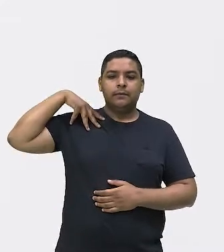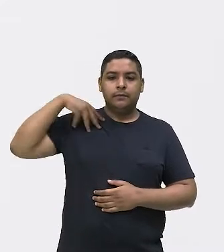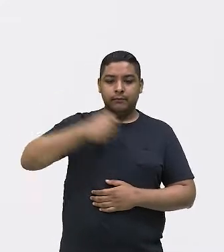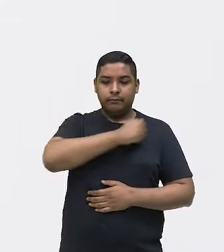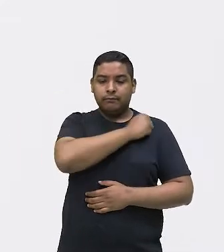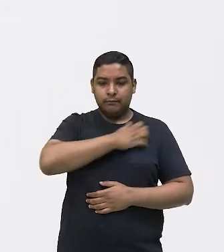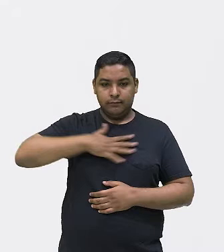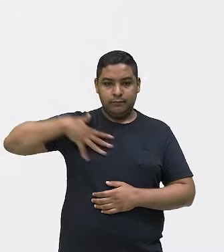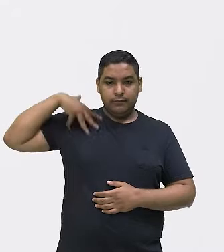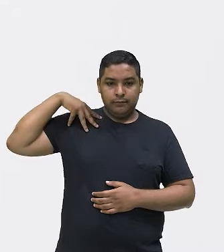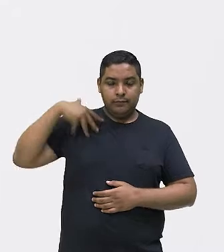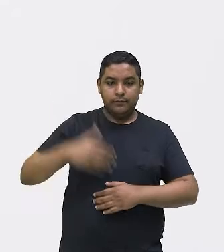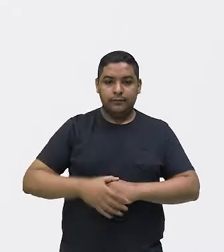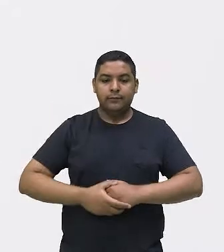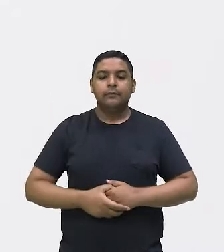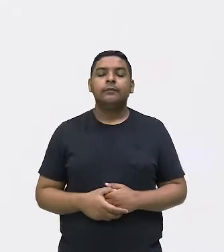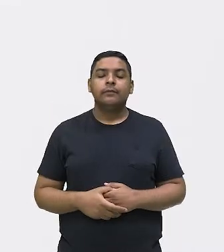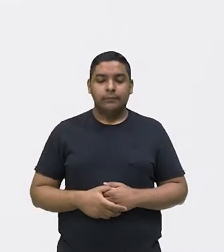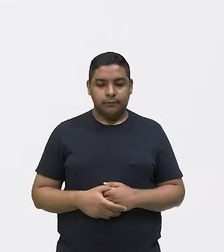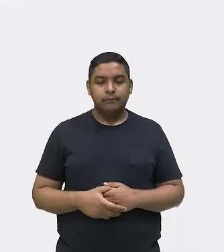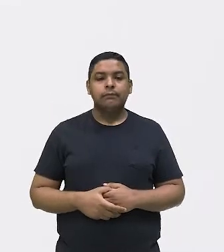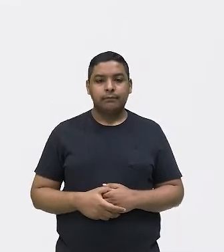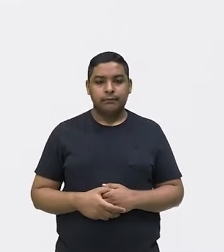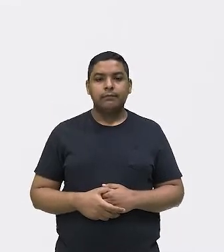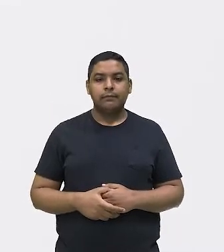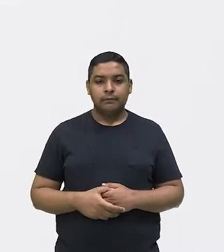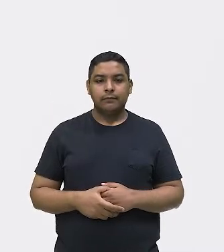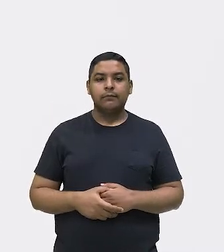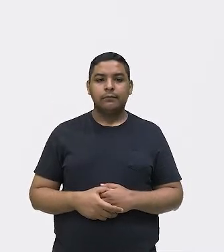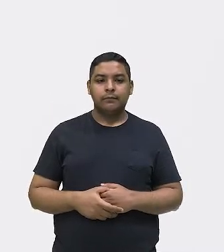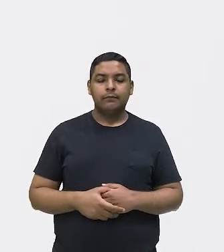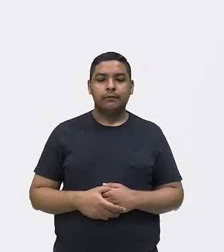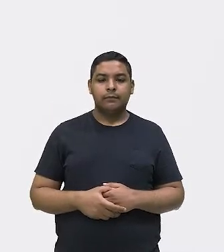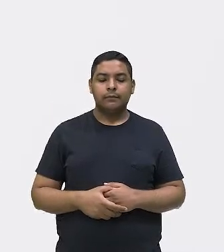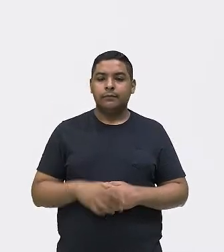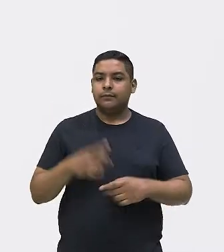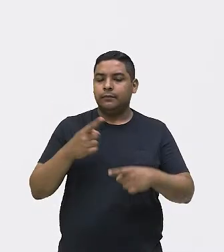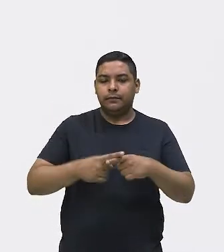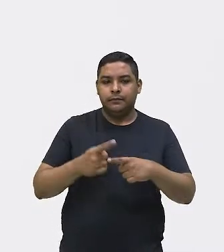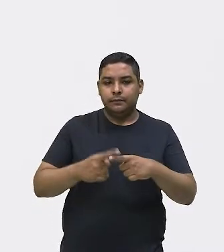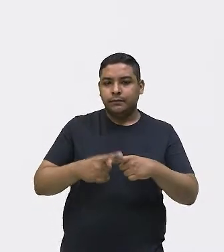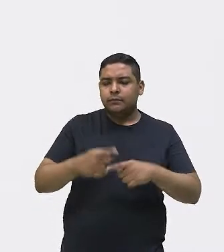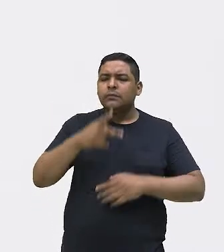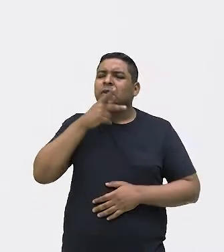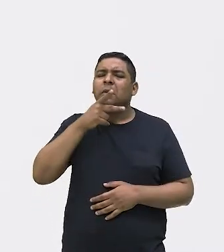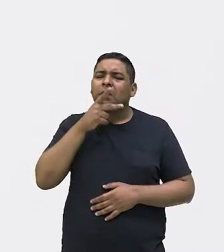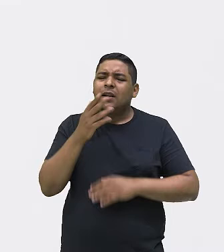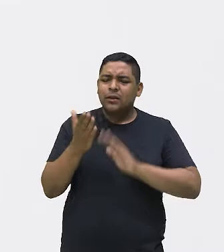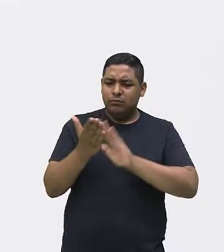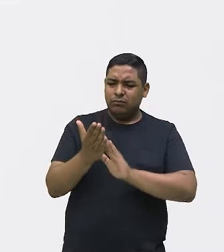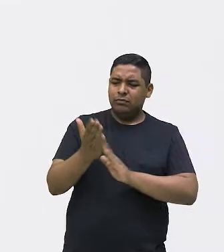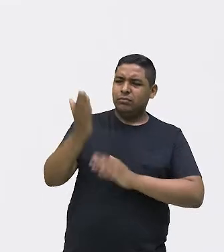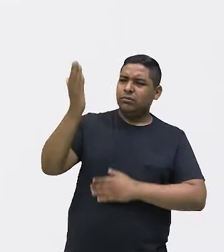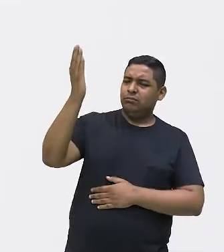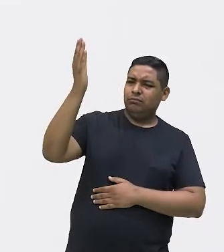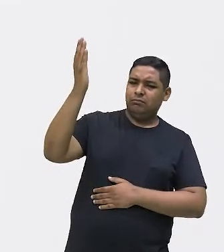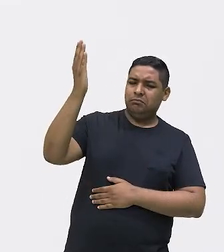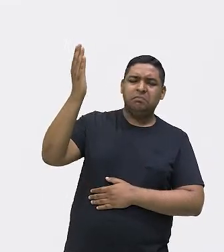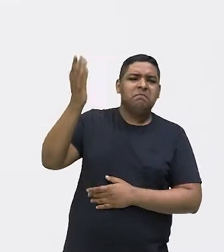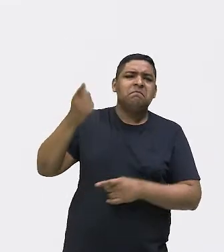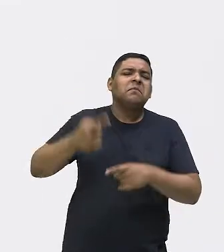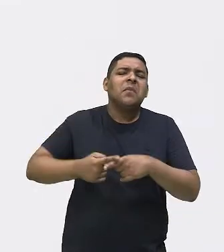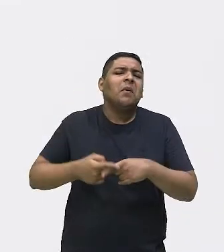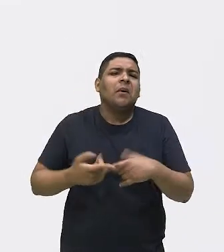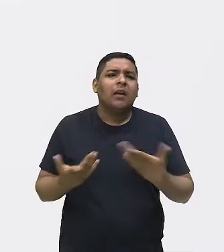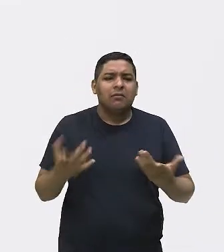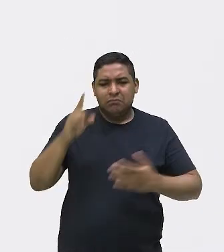simbologia muito importante. Mas por que, a questão aqui nossa é, por que o Platão aponta a mão para cima?